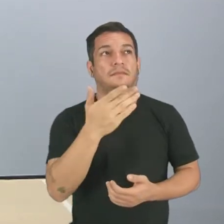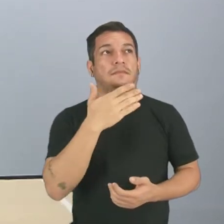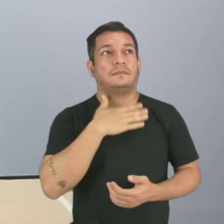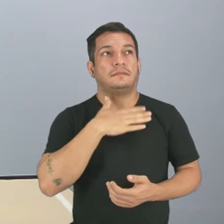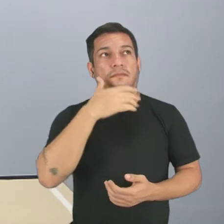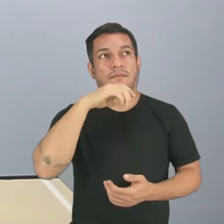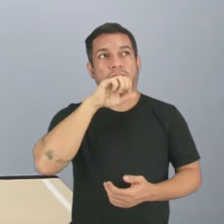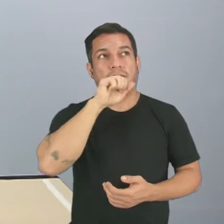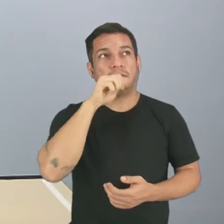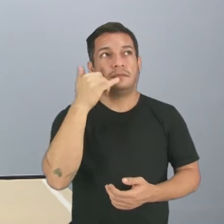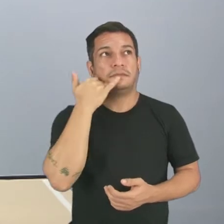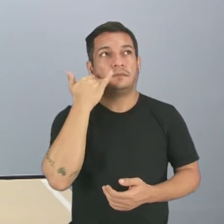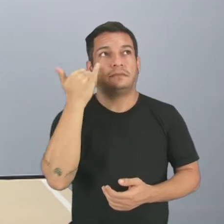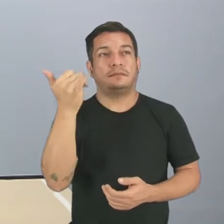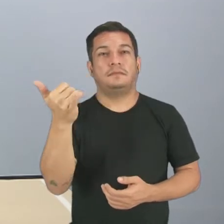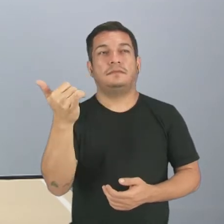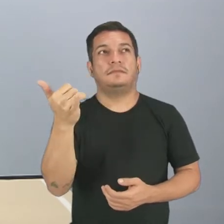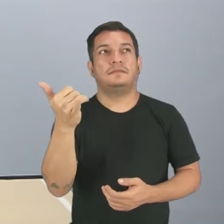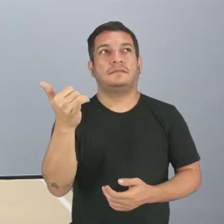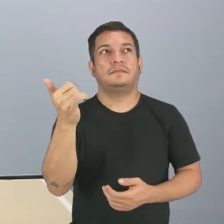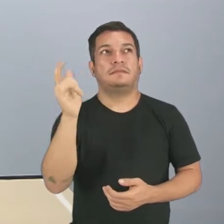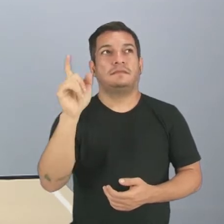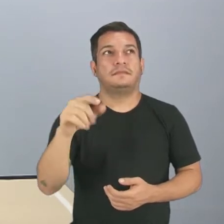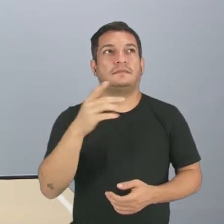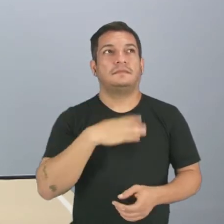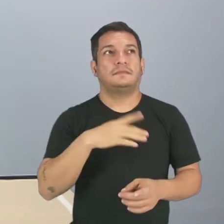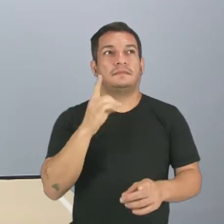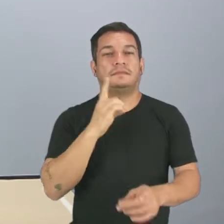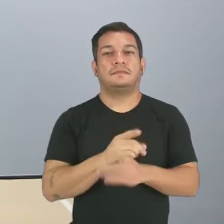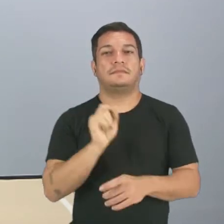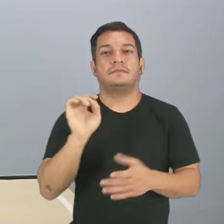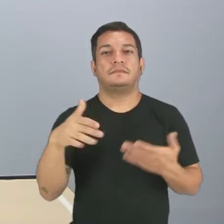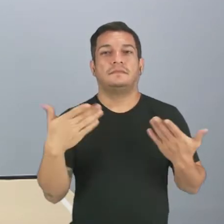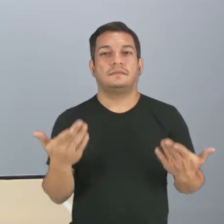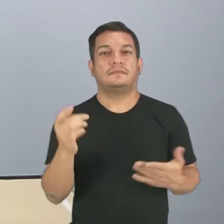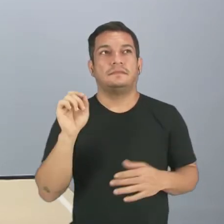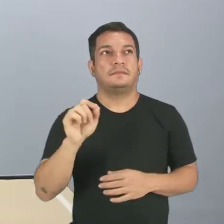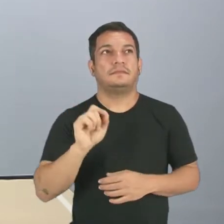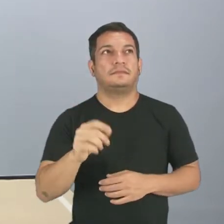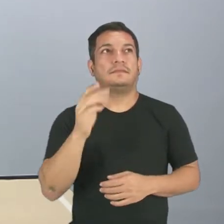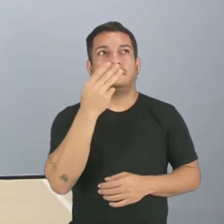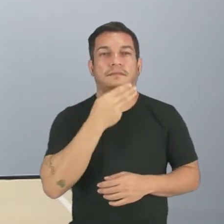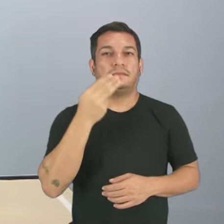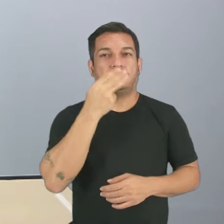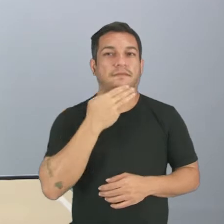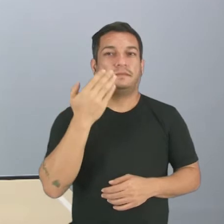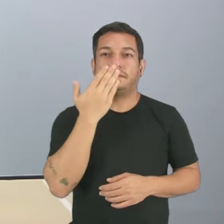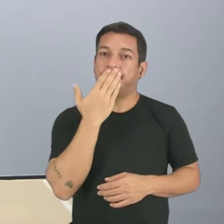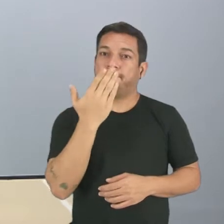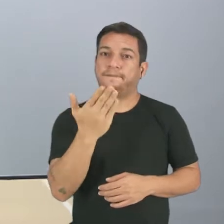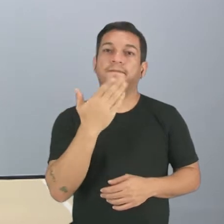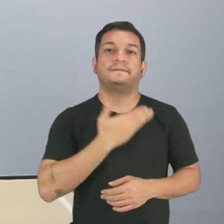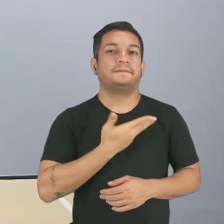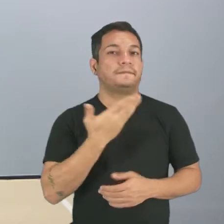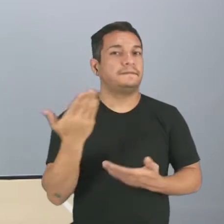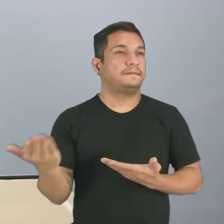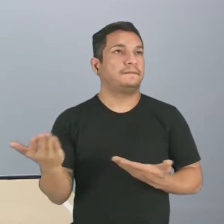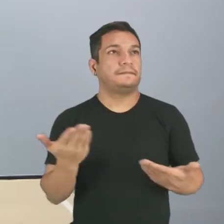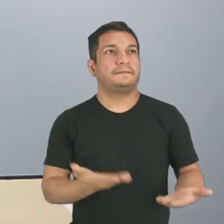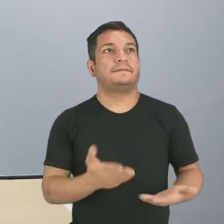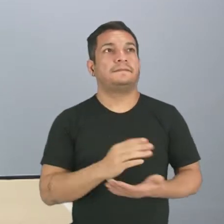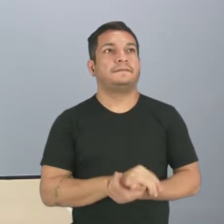mãe ligasse para descobrir quais eram os doces preferidos dos seus